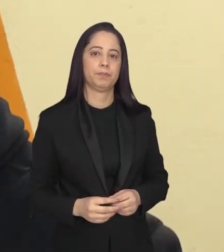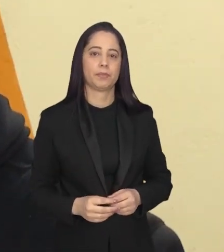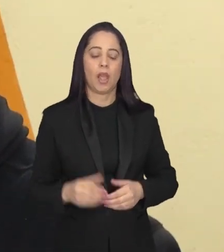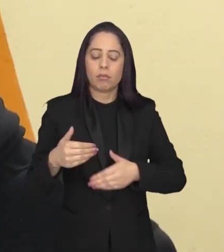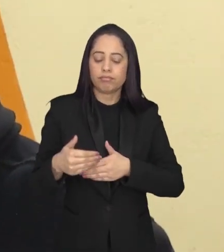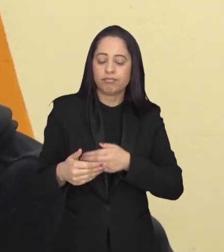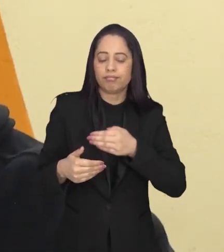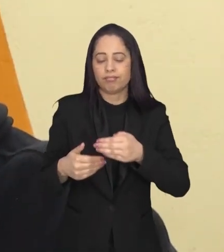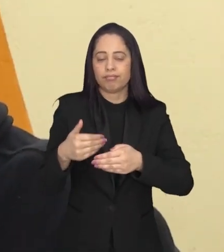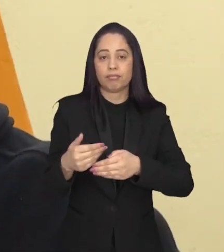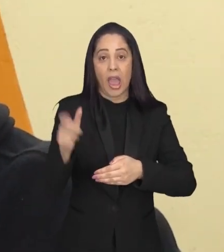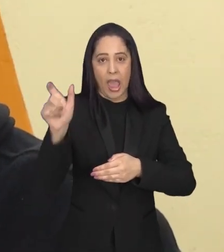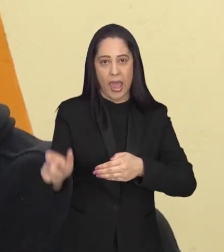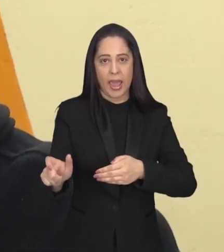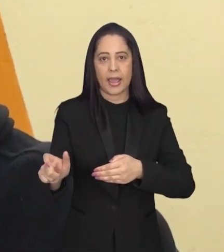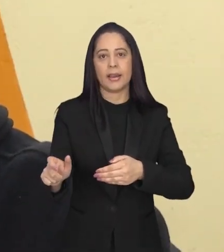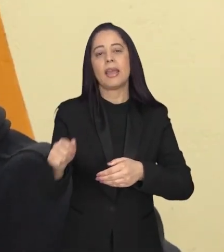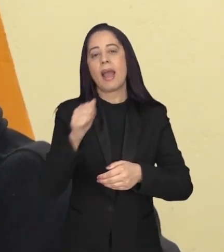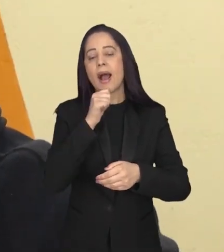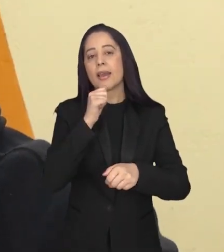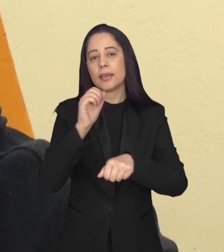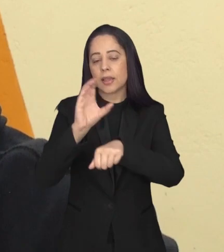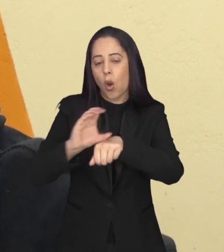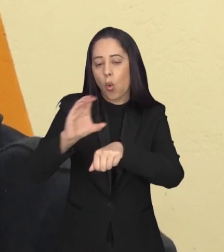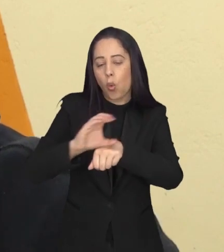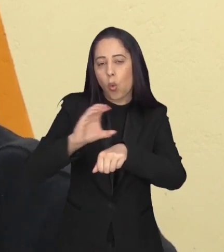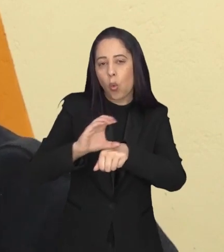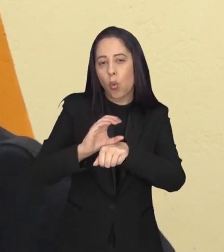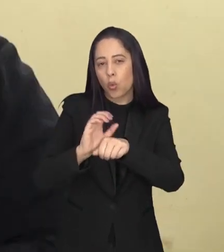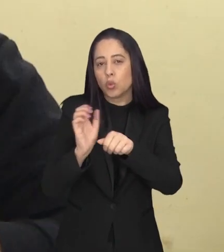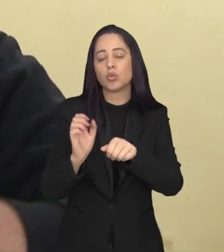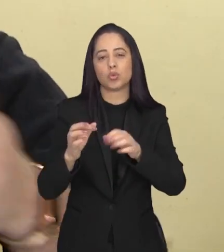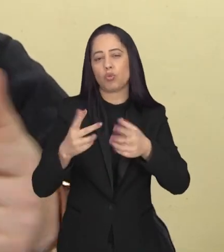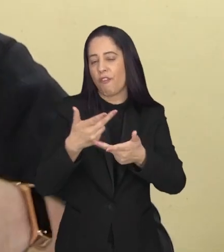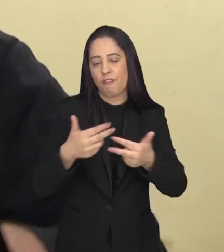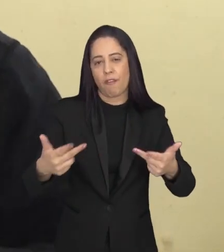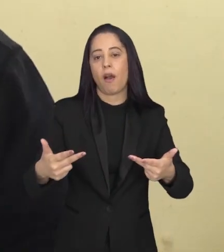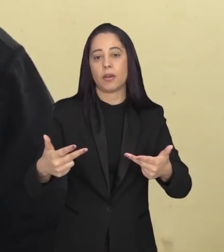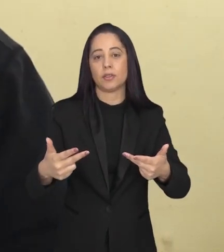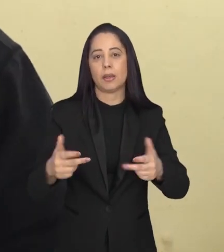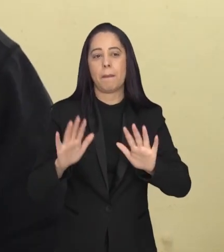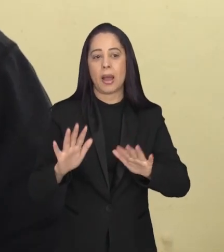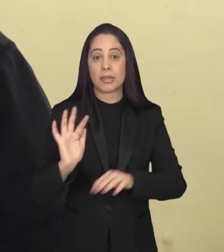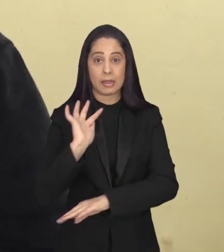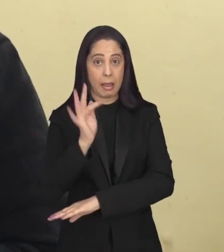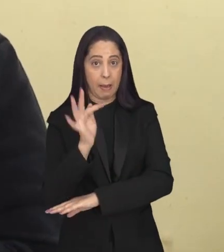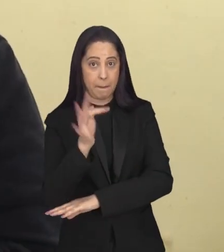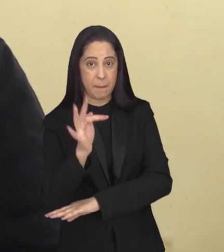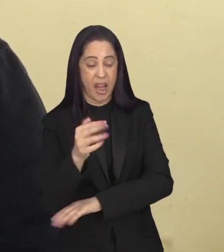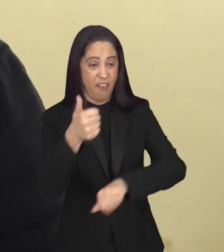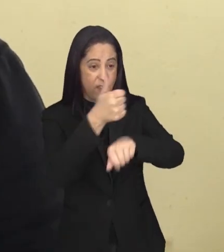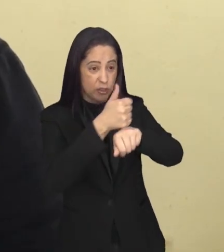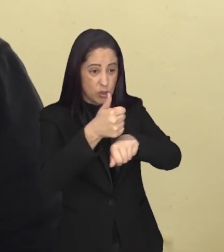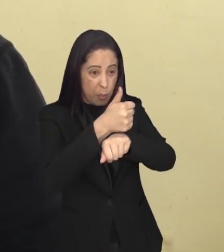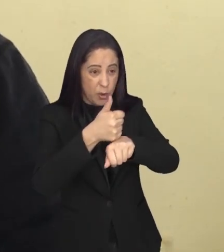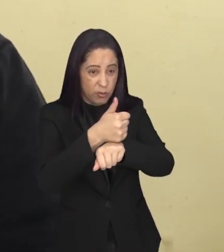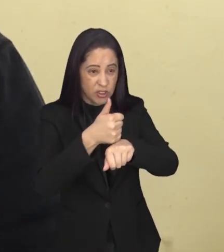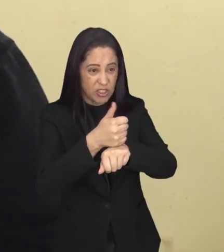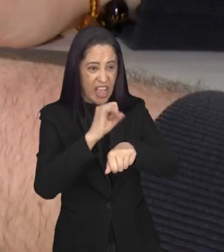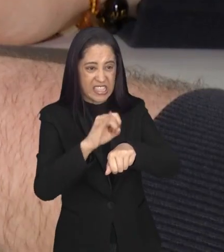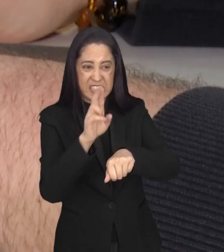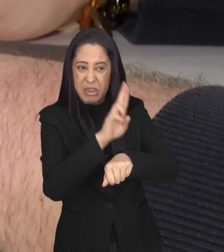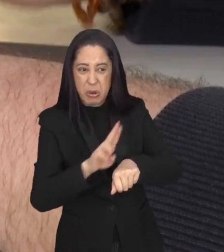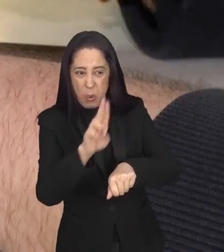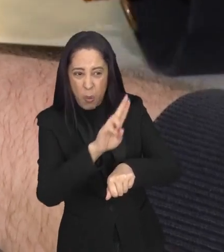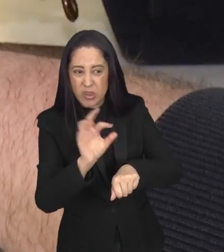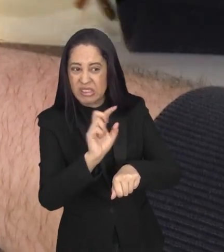Aos poucos, o Vinícius vem se especializando nesse tipo de tecnologia. Para ele, a tendência é que, em breve, os profissionais que não